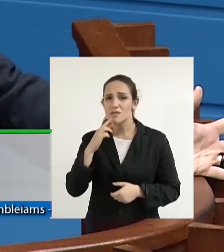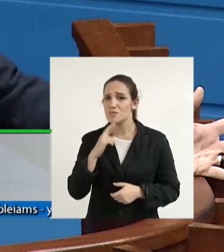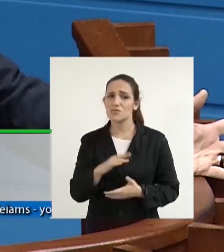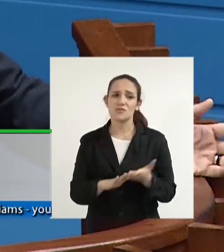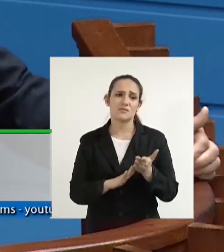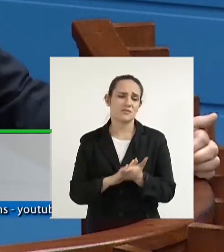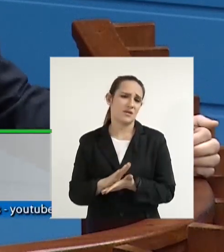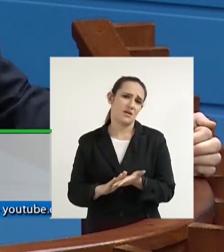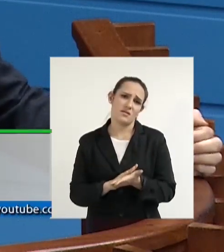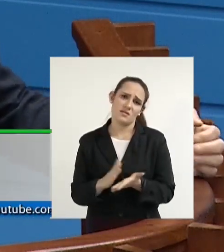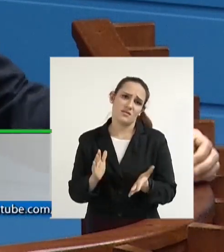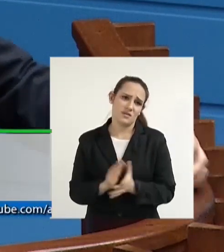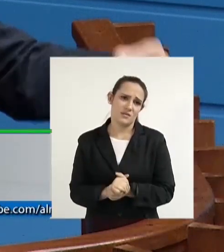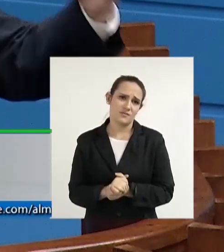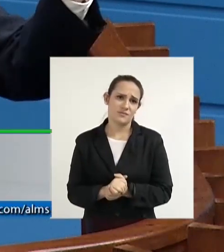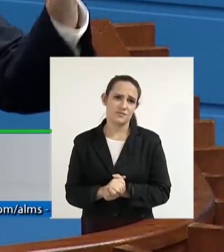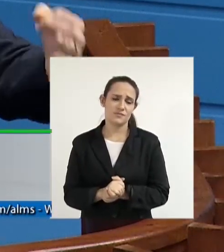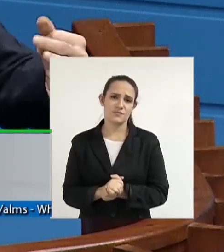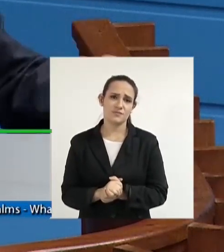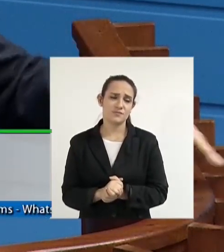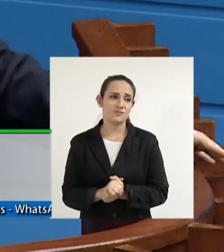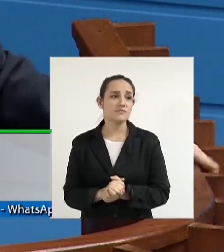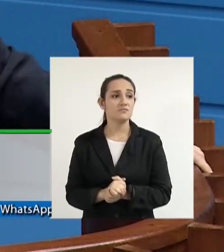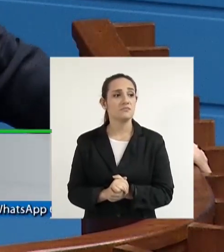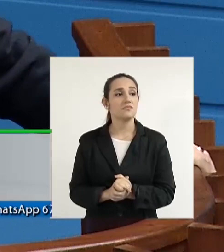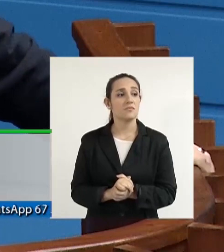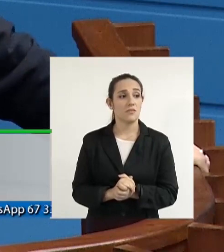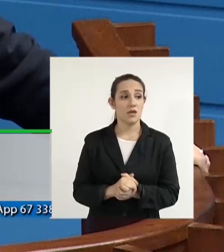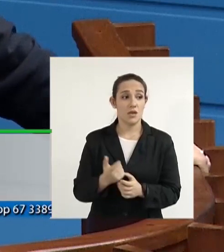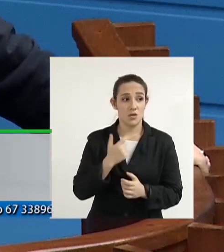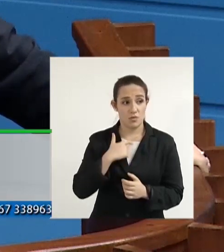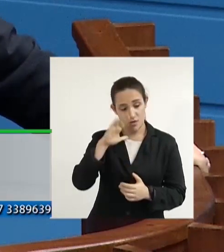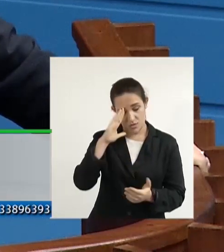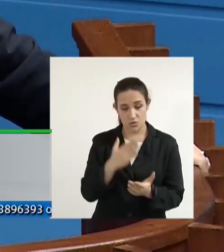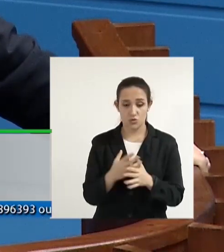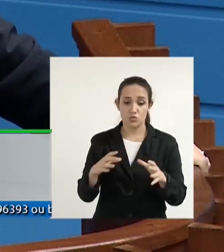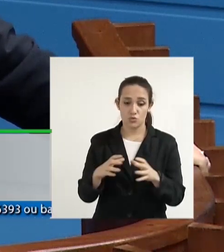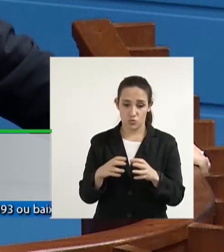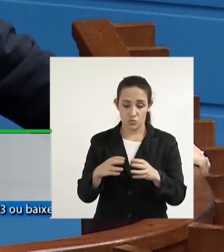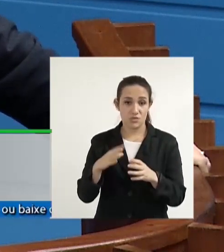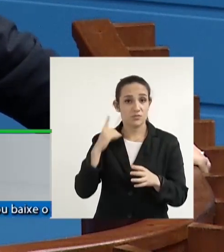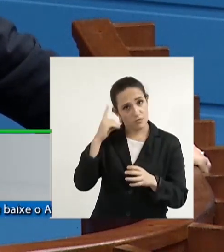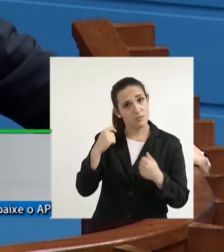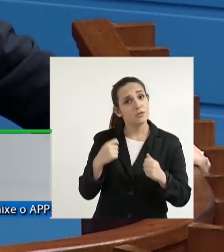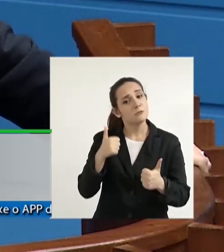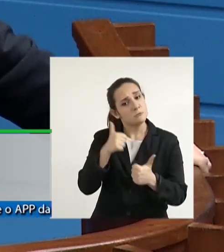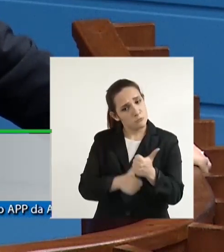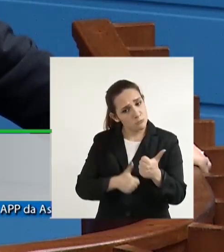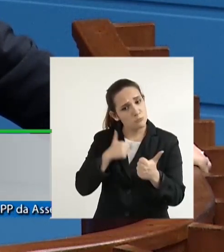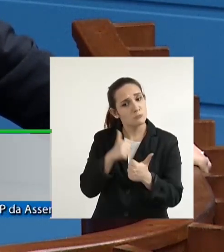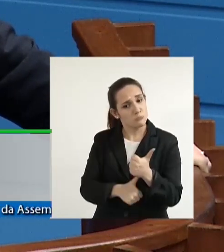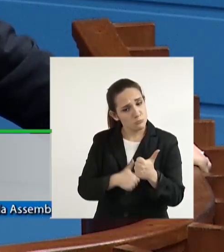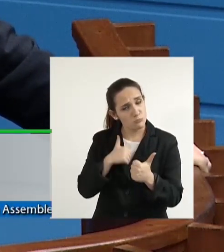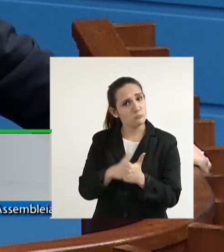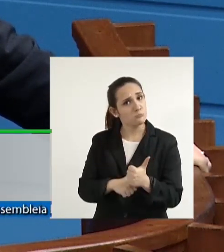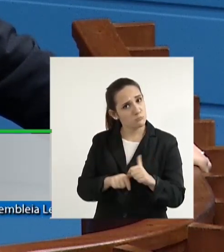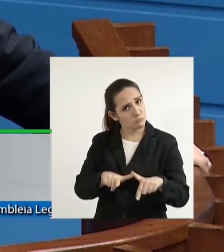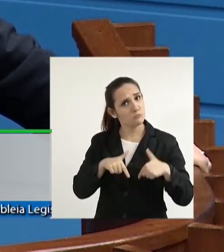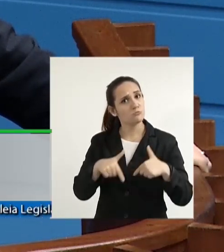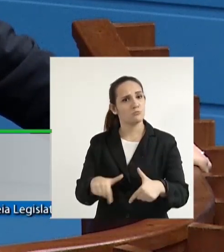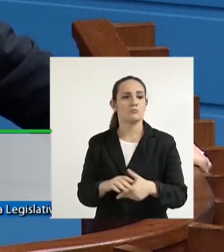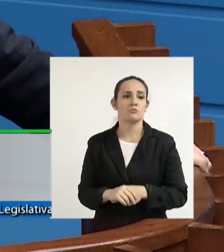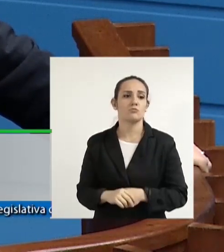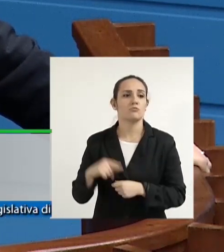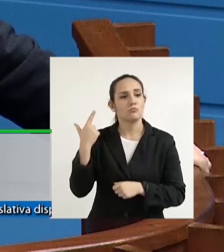resposta, né? Então, eu acredito que a nossa comissão deve continuar insistindo, né, para